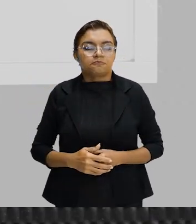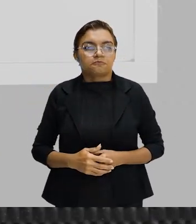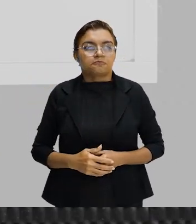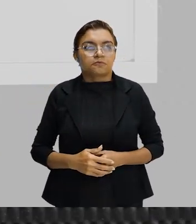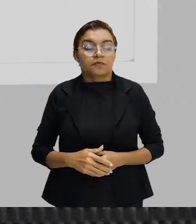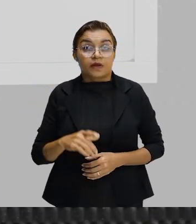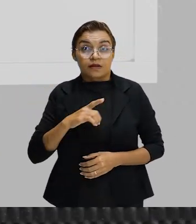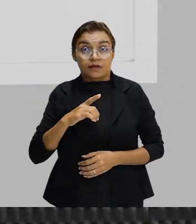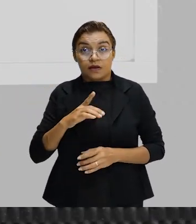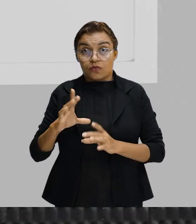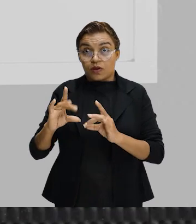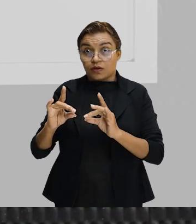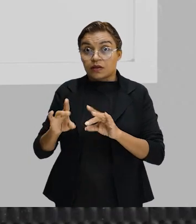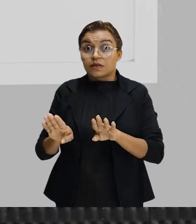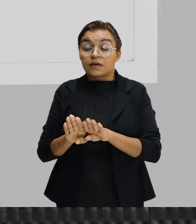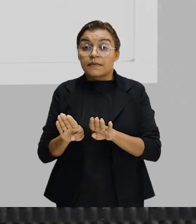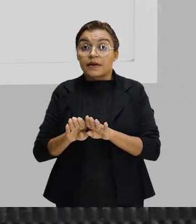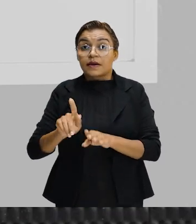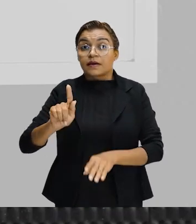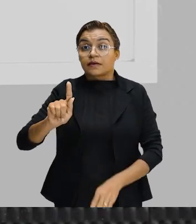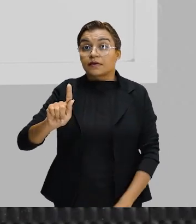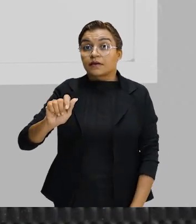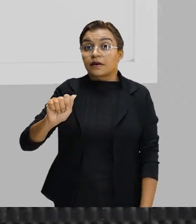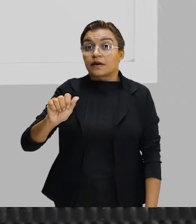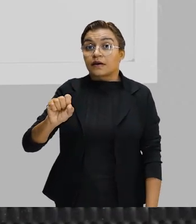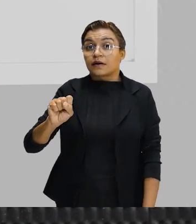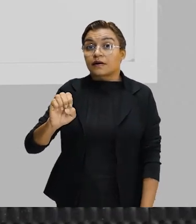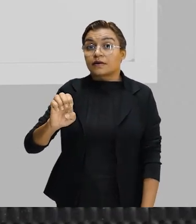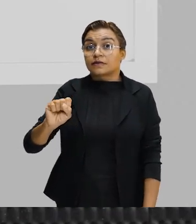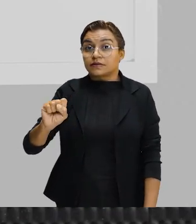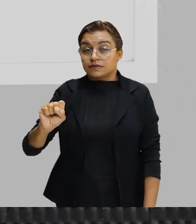E nós temos os gases.